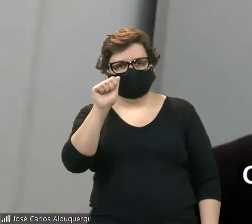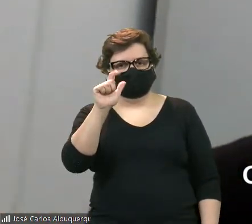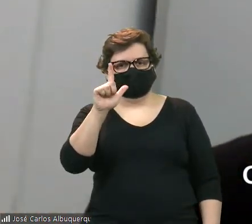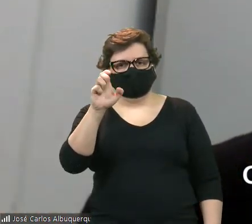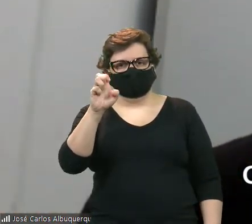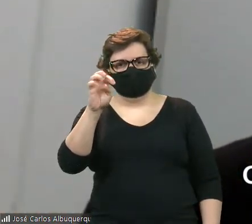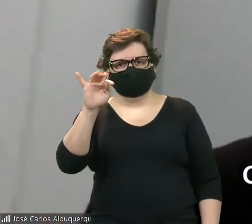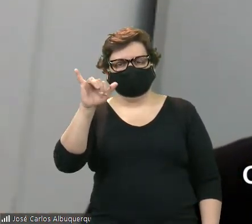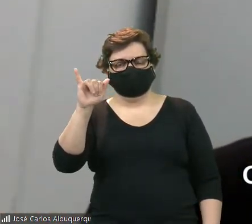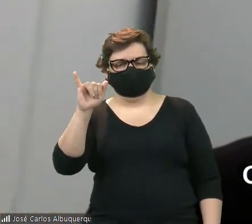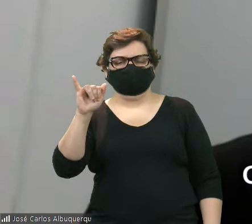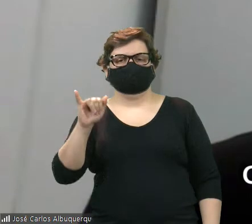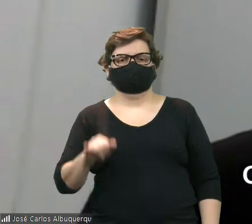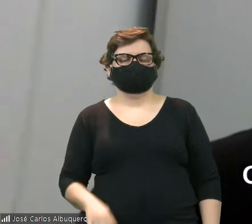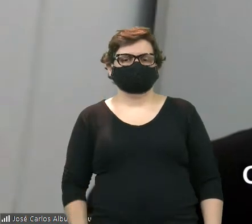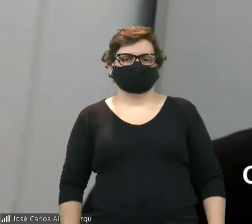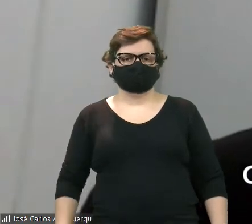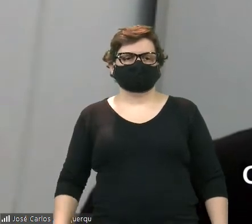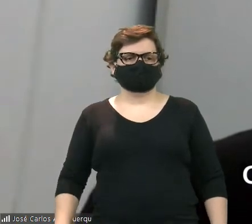lembro da sua pessoa.